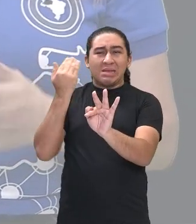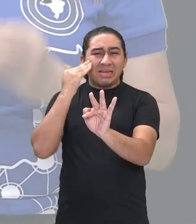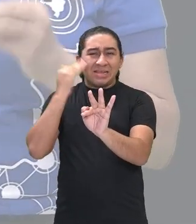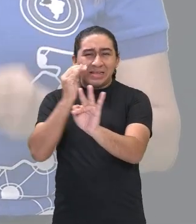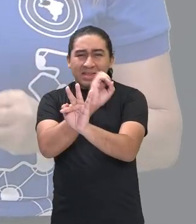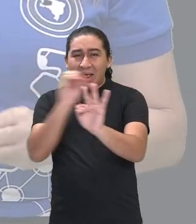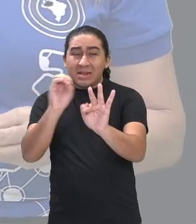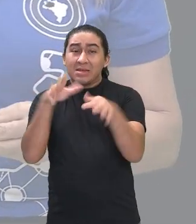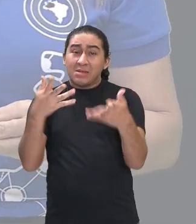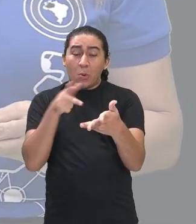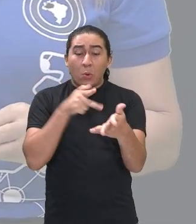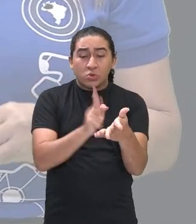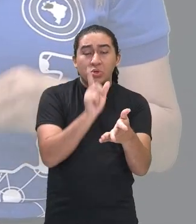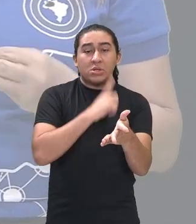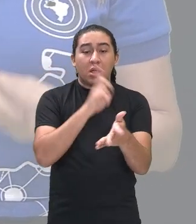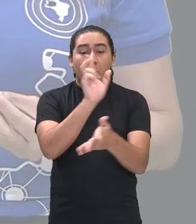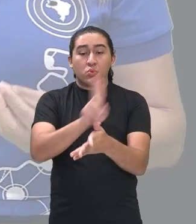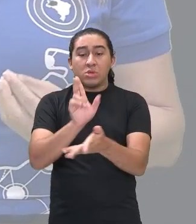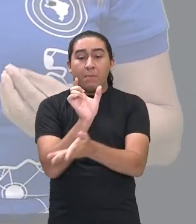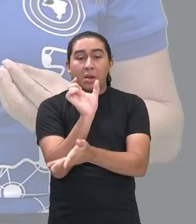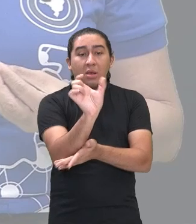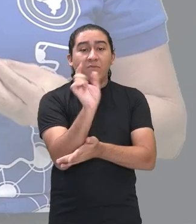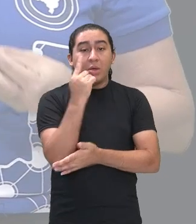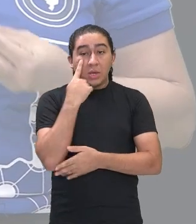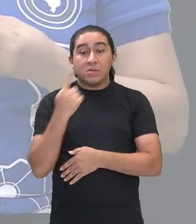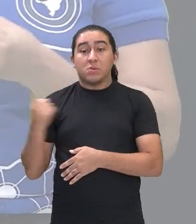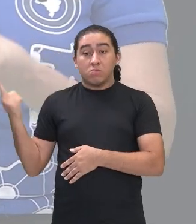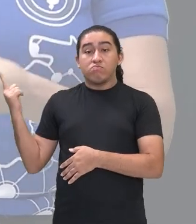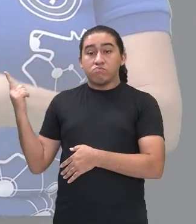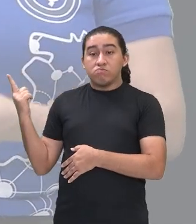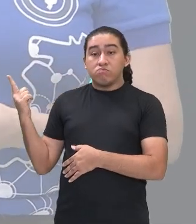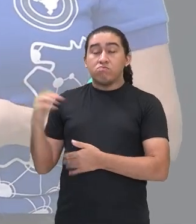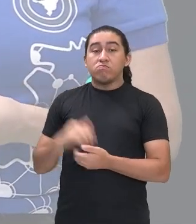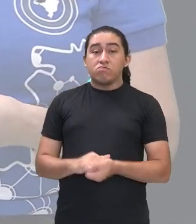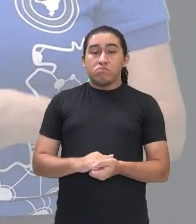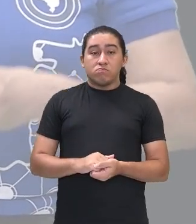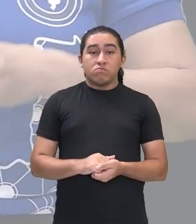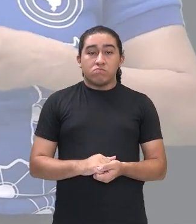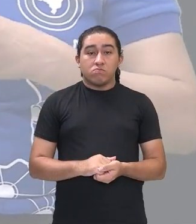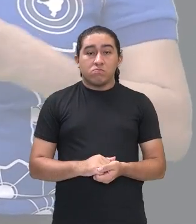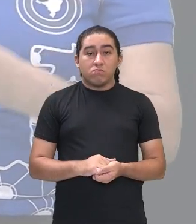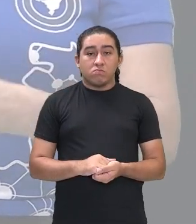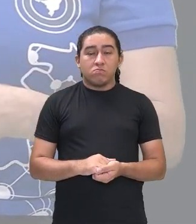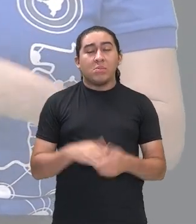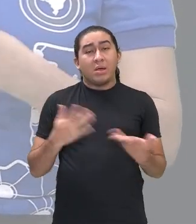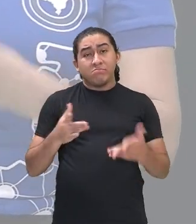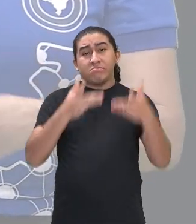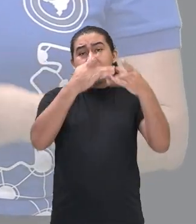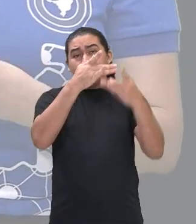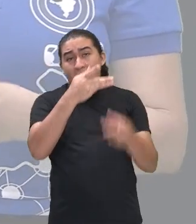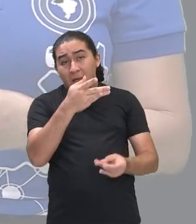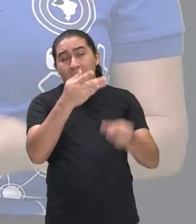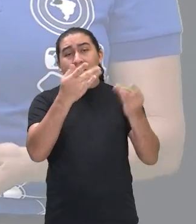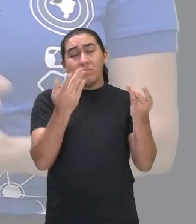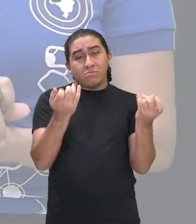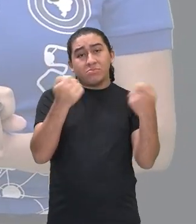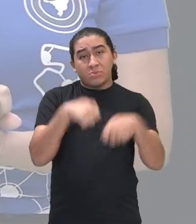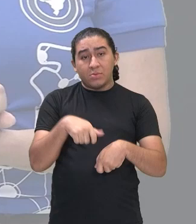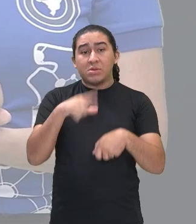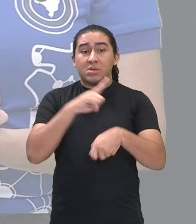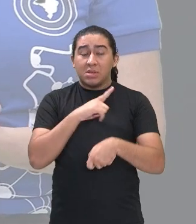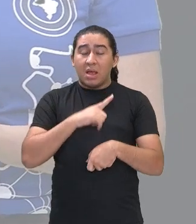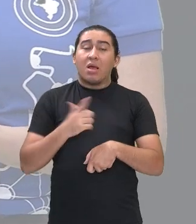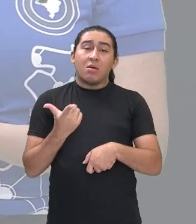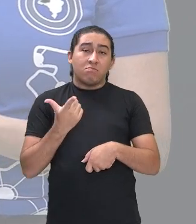estiver lendo, você vai encontrar muitas vezes isto. Ele vai dizer, isto é, aí vai explicar de uma forma